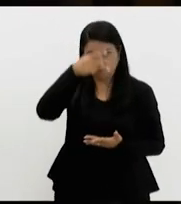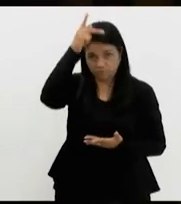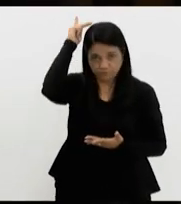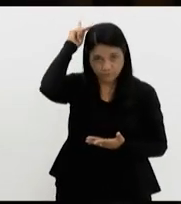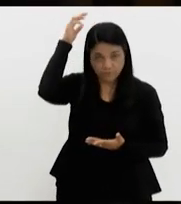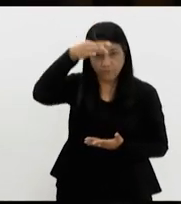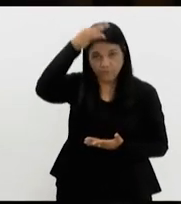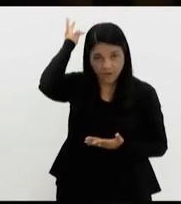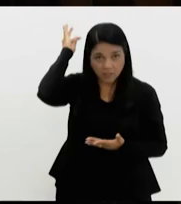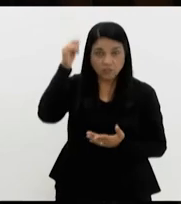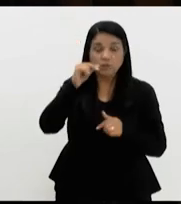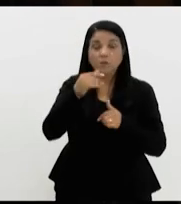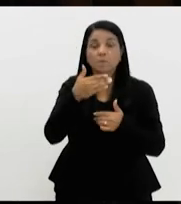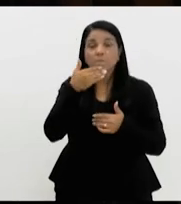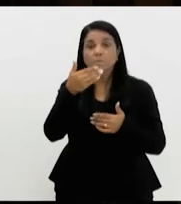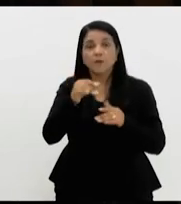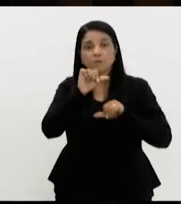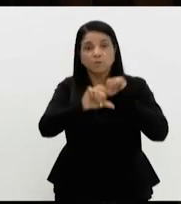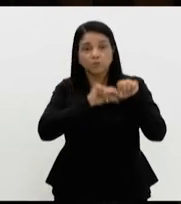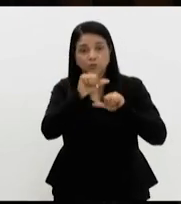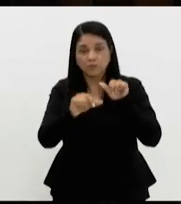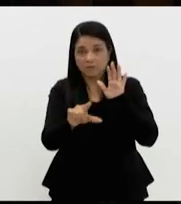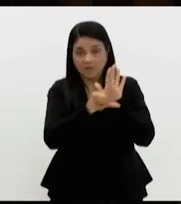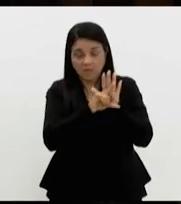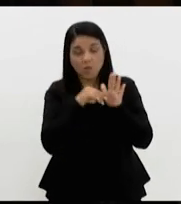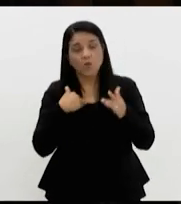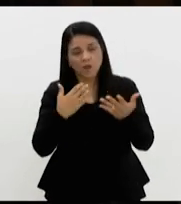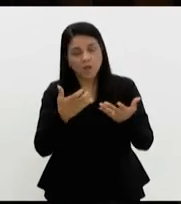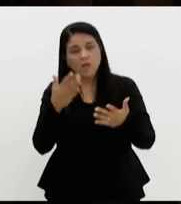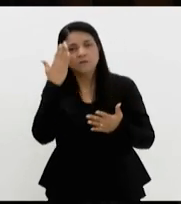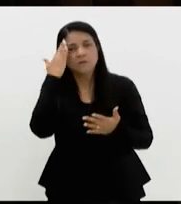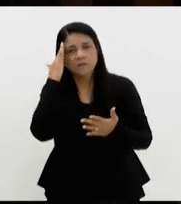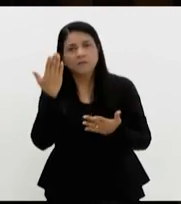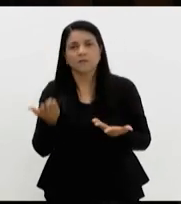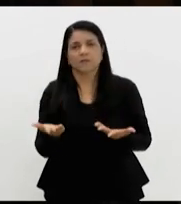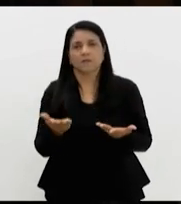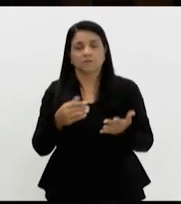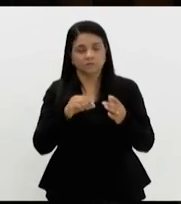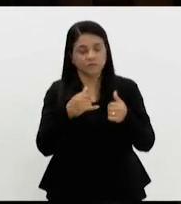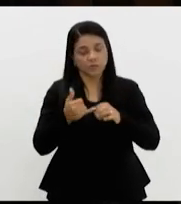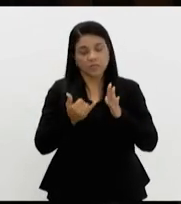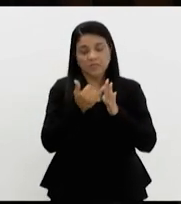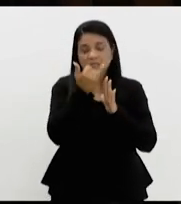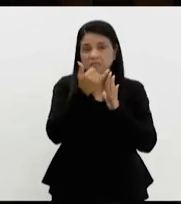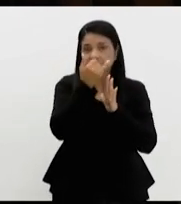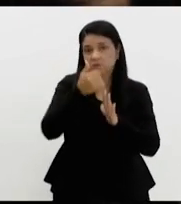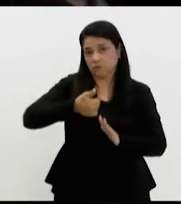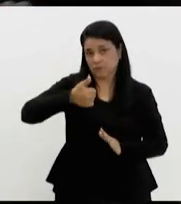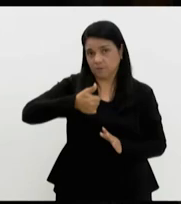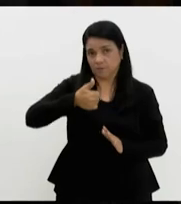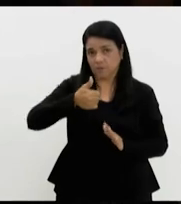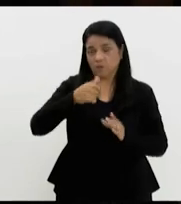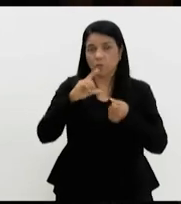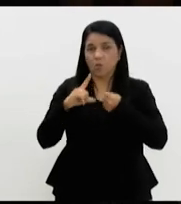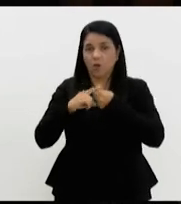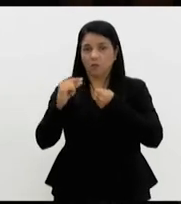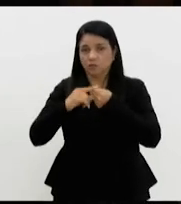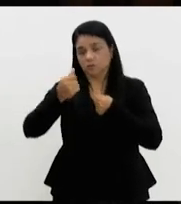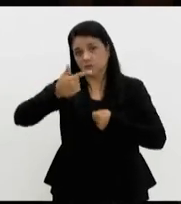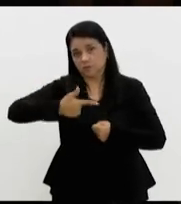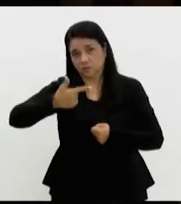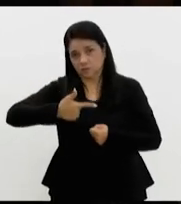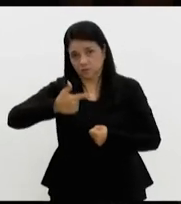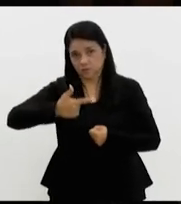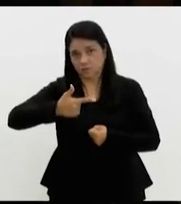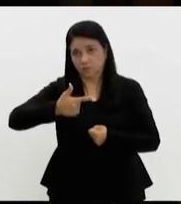legislação que eu quero entender melhor. Por exemplo, o inciso 1º do artigo 2º, que foi onde ele